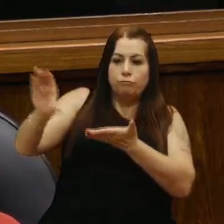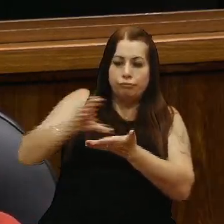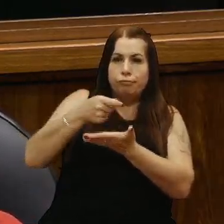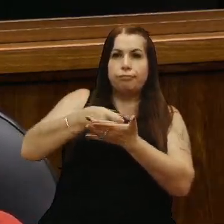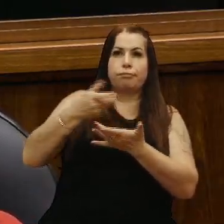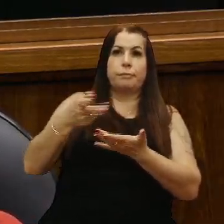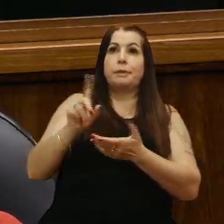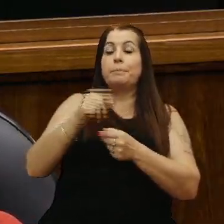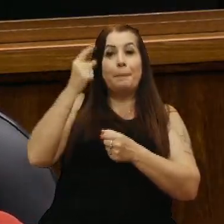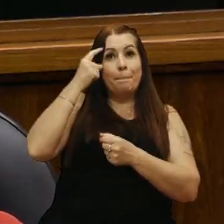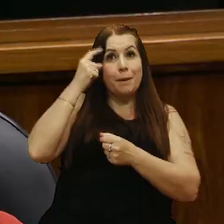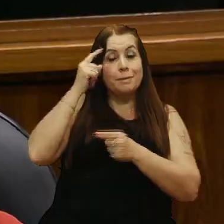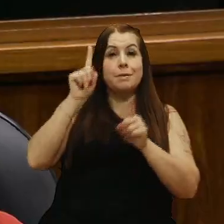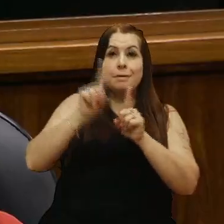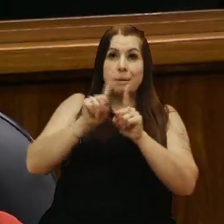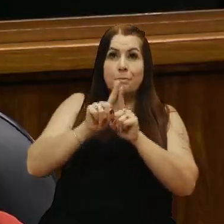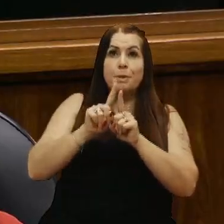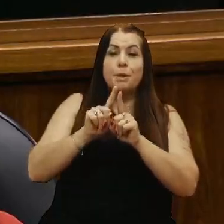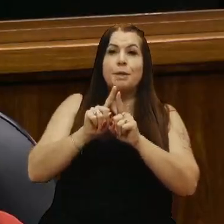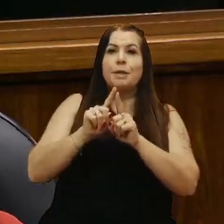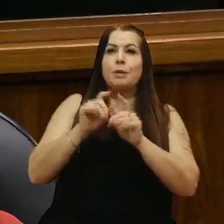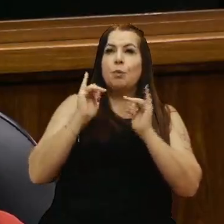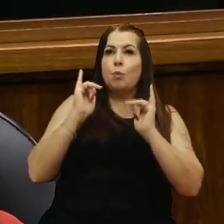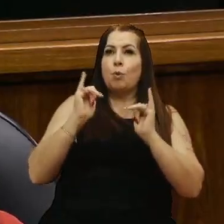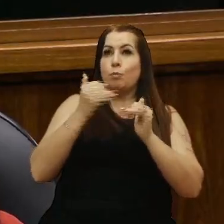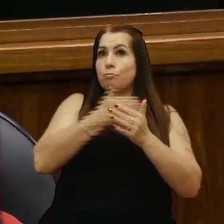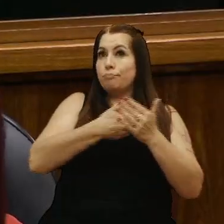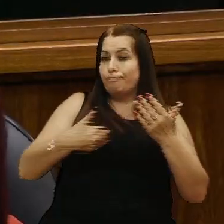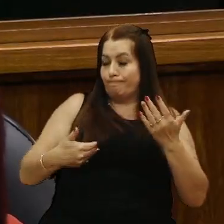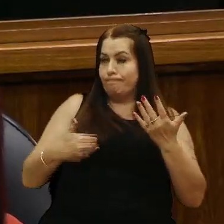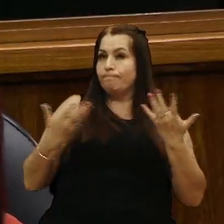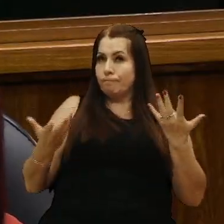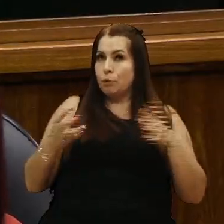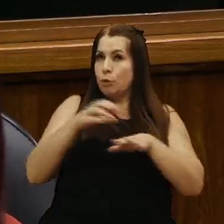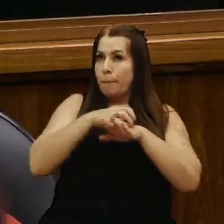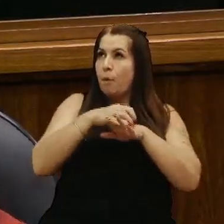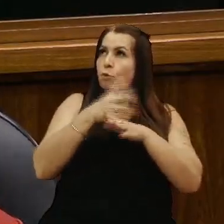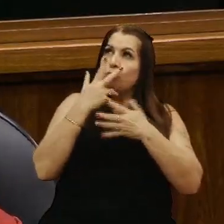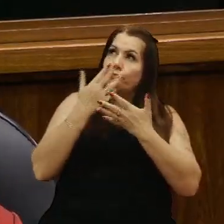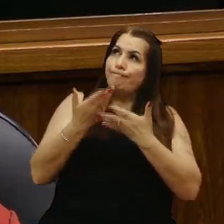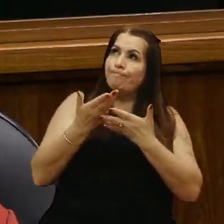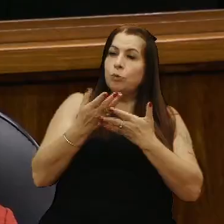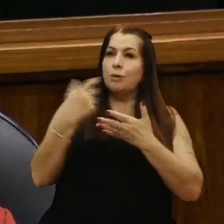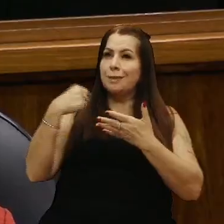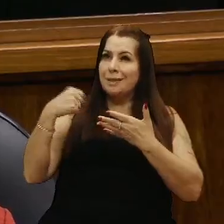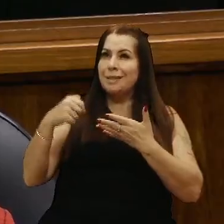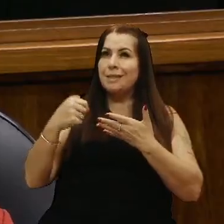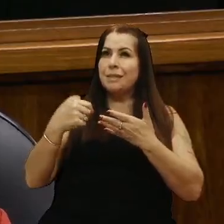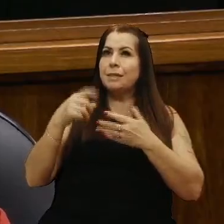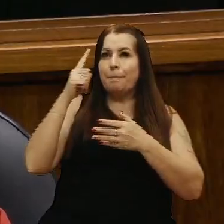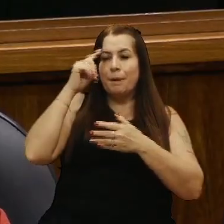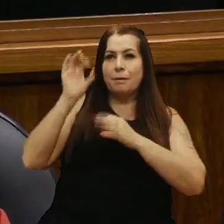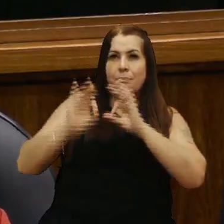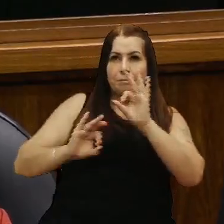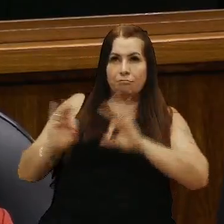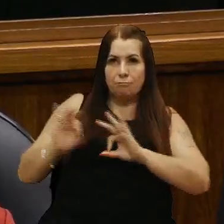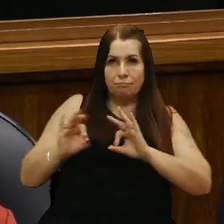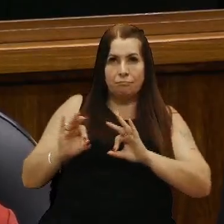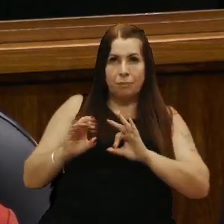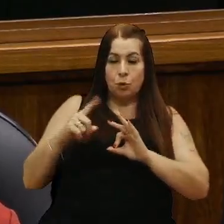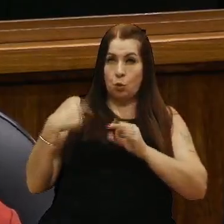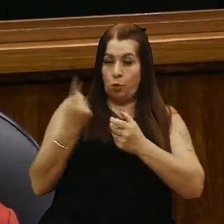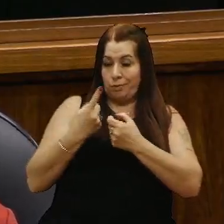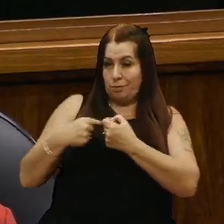gente precisa pensar o transporte público como algo que necessita de planejamento na